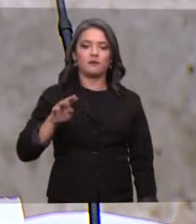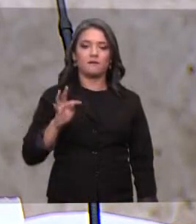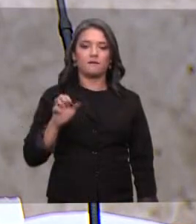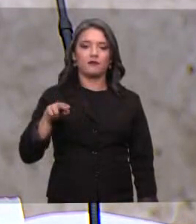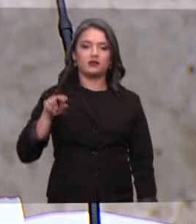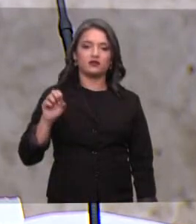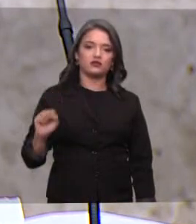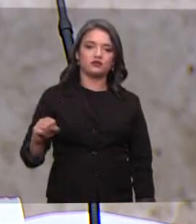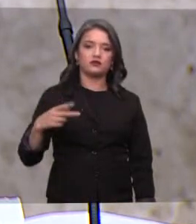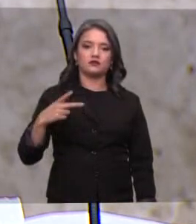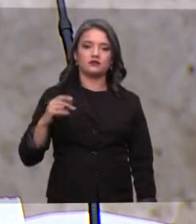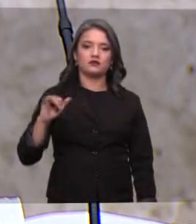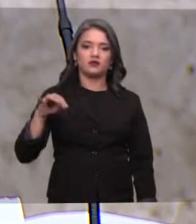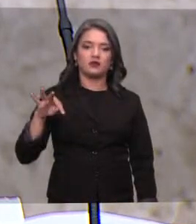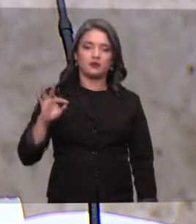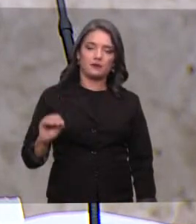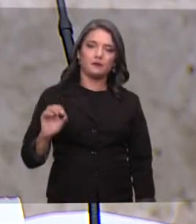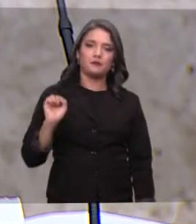doutor.